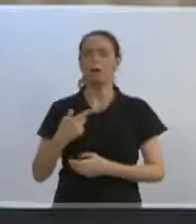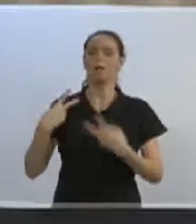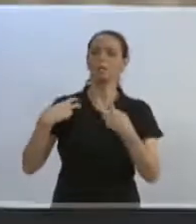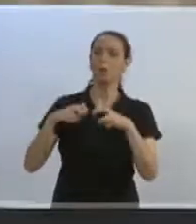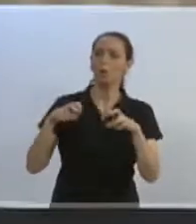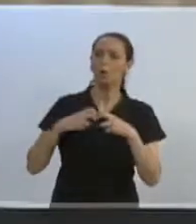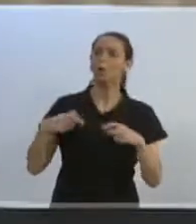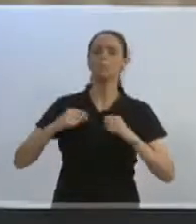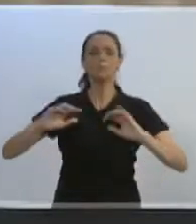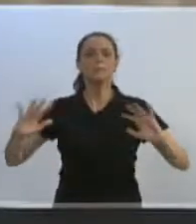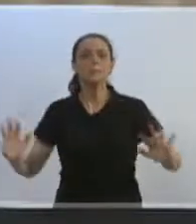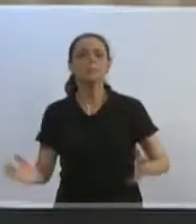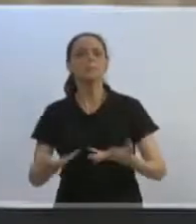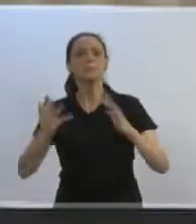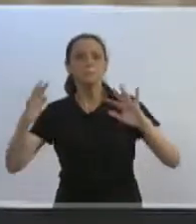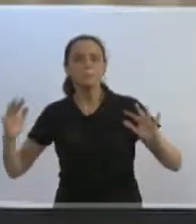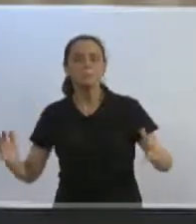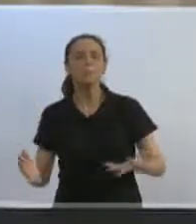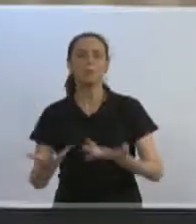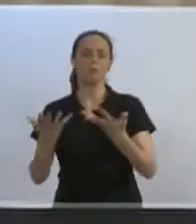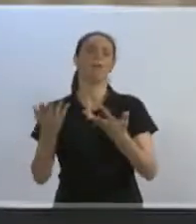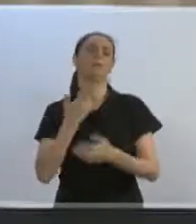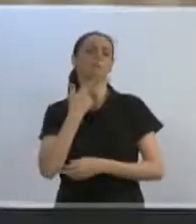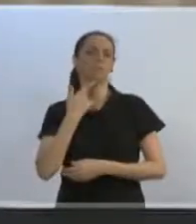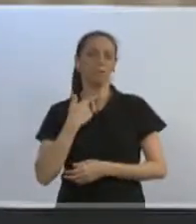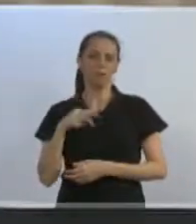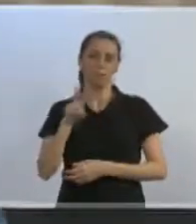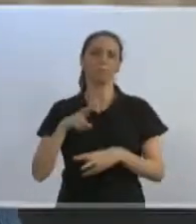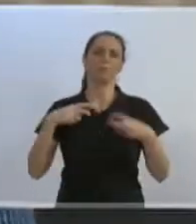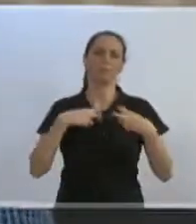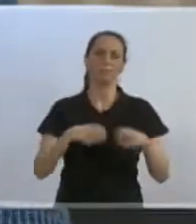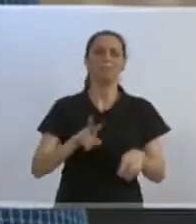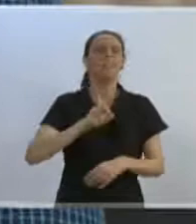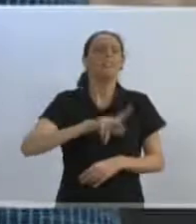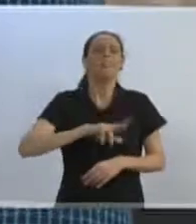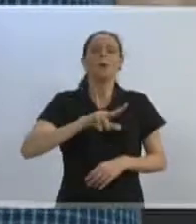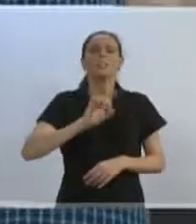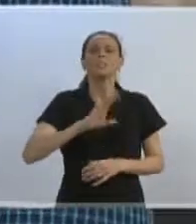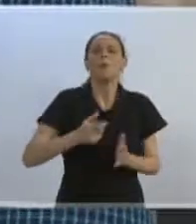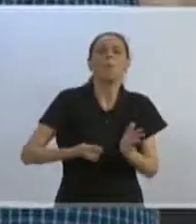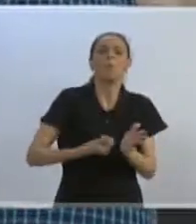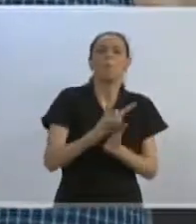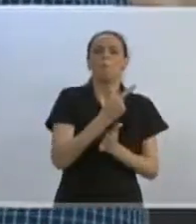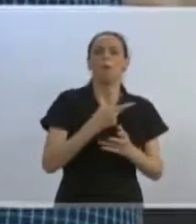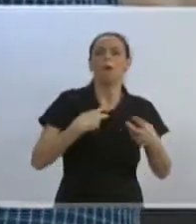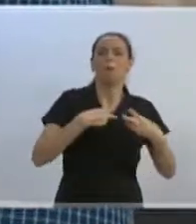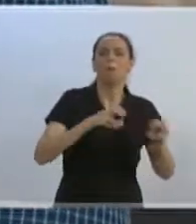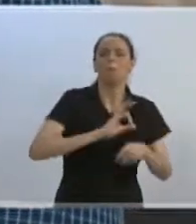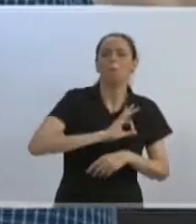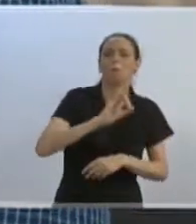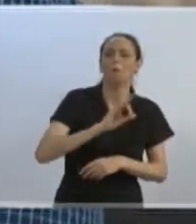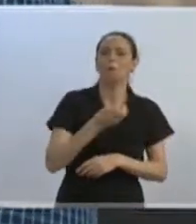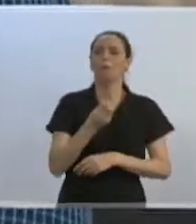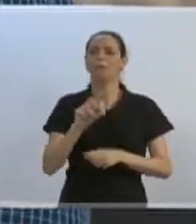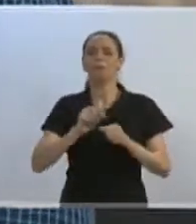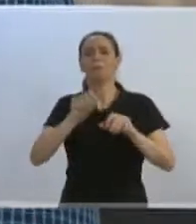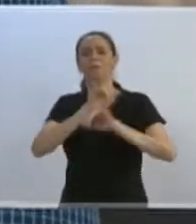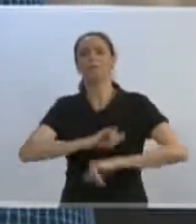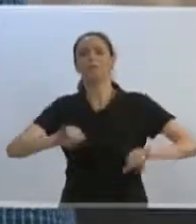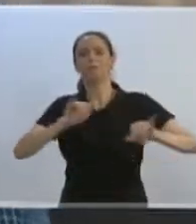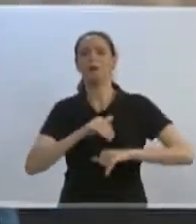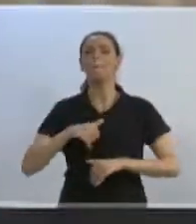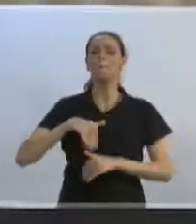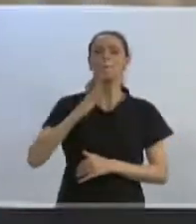transporte coletivo aqui no município de Blumenau. E não é fazendo esse tipo de propaganda que foi veiculado, né, mais de R$400